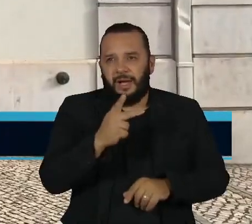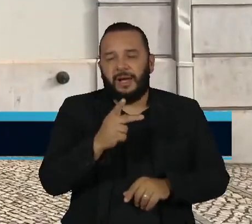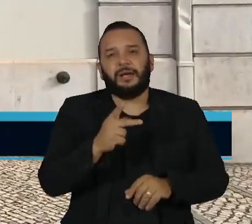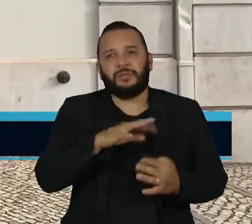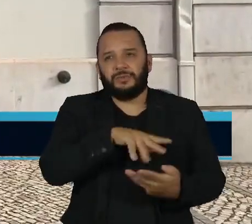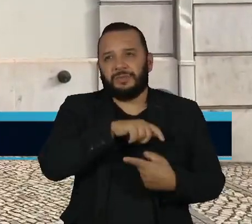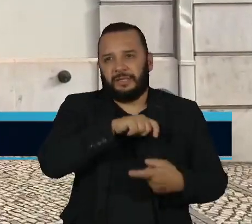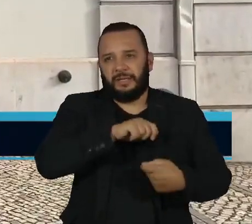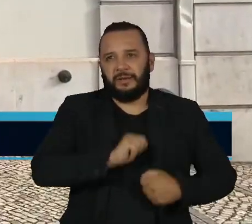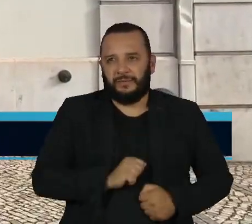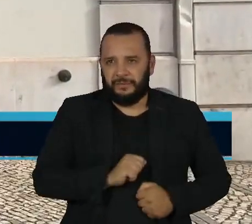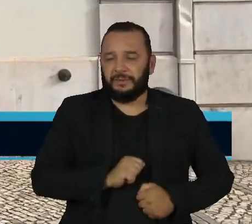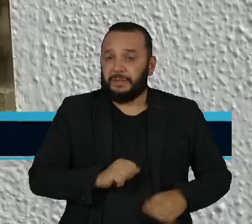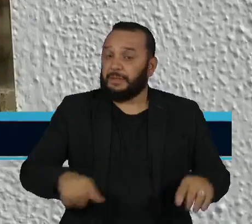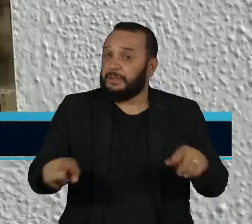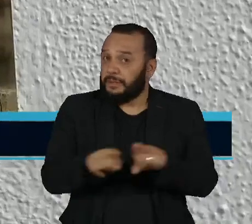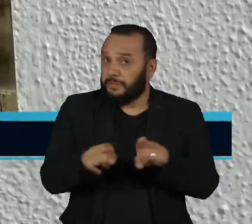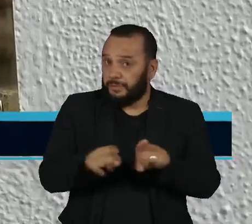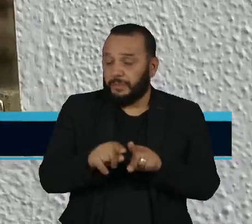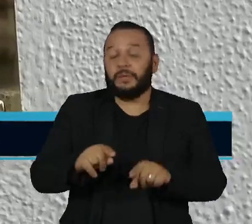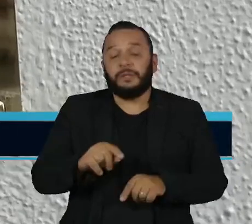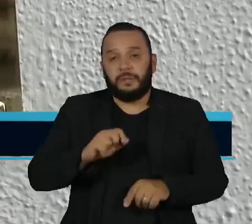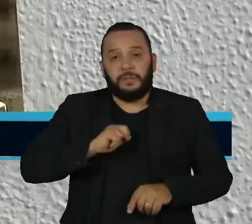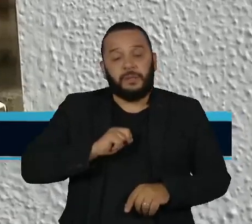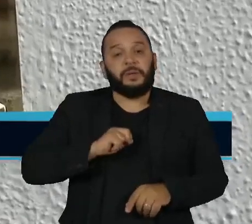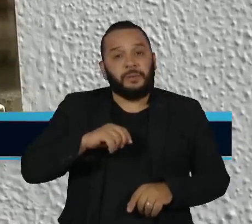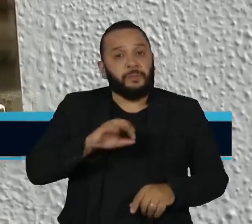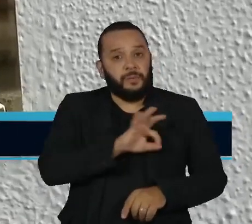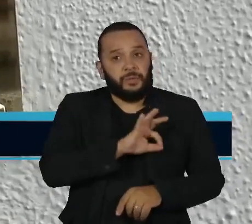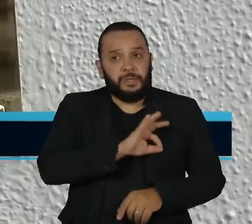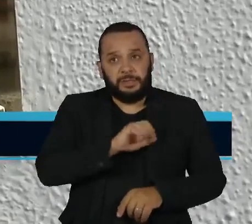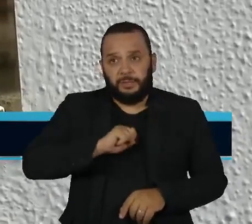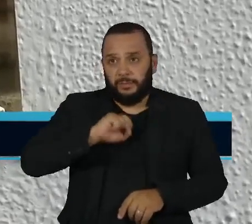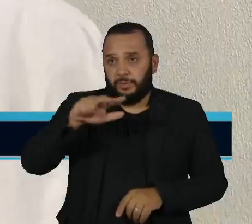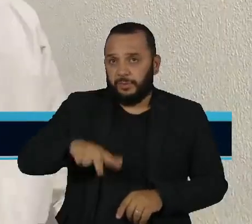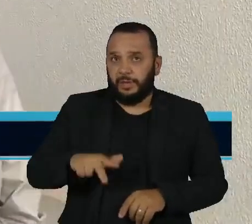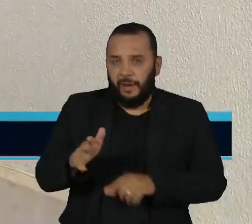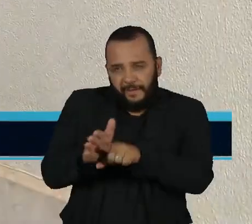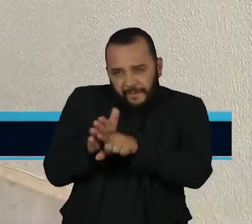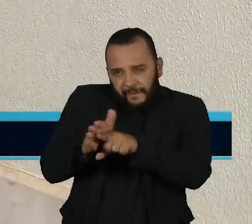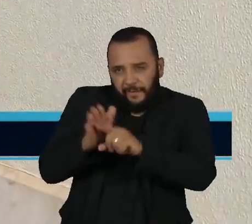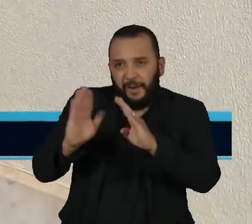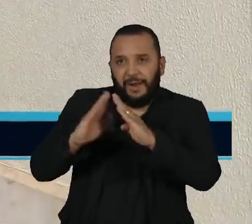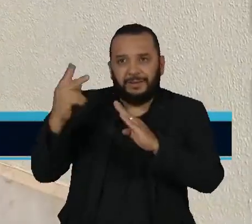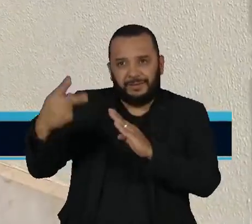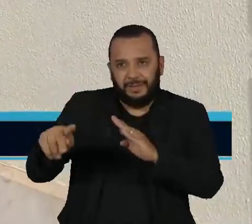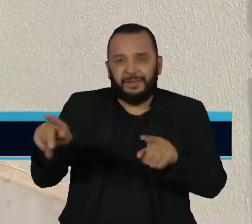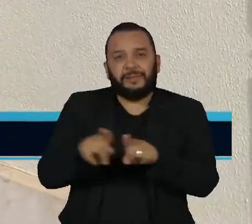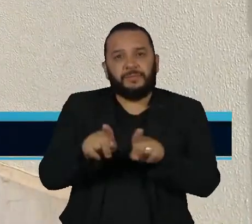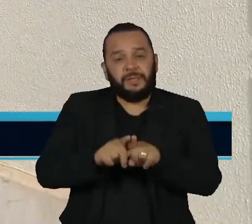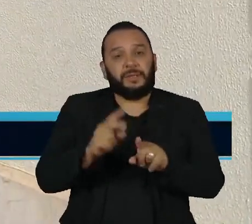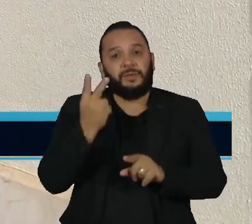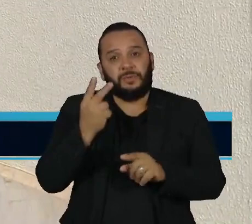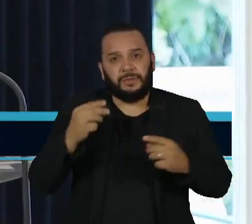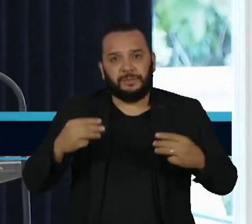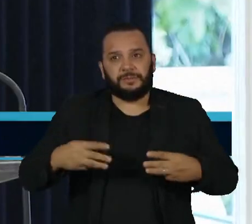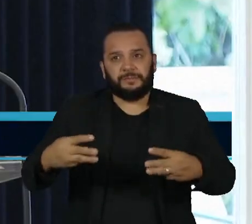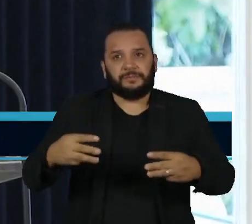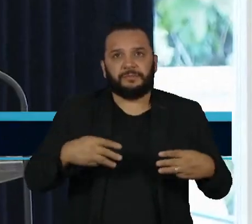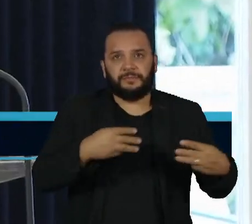terça-feira, a polícia portuguesa realizou buscas na residência oficial do chefe de governo e em dois ministérios.